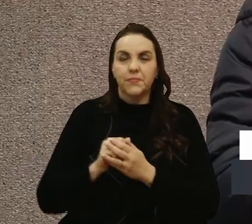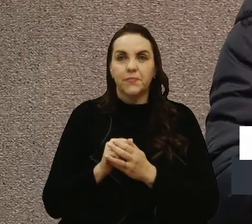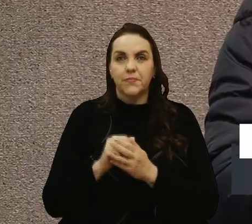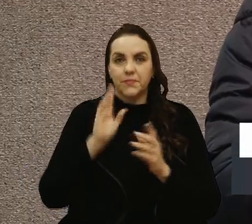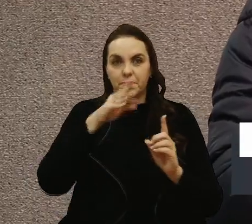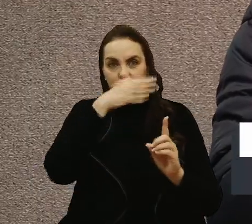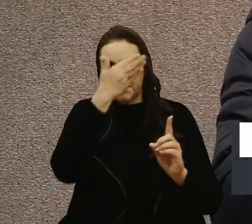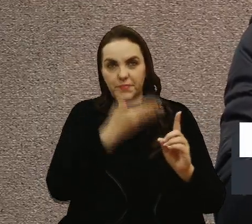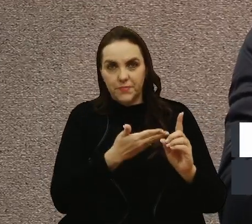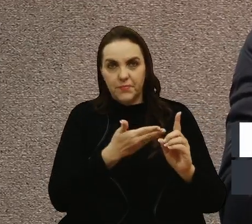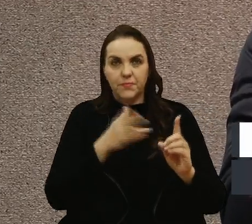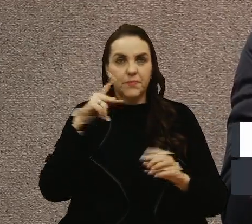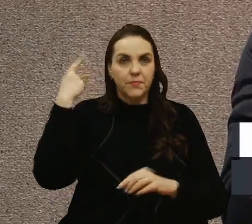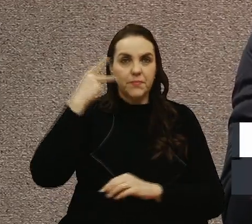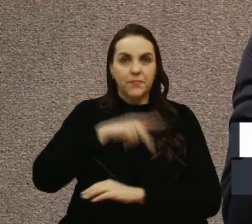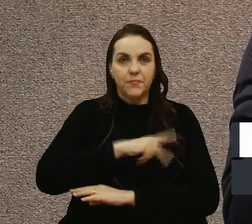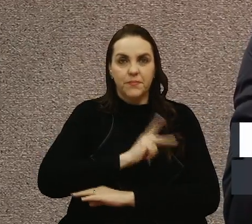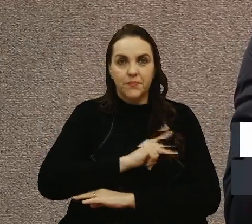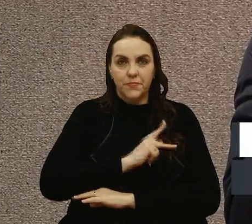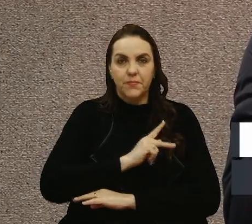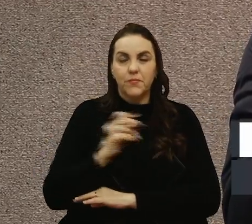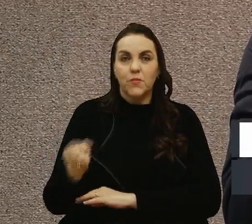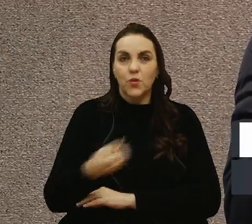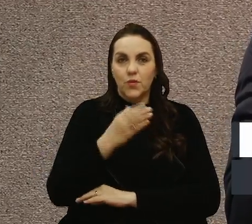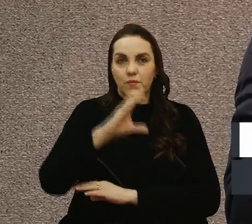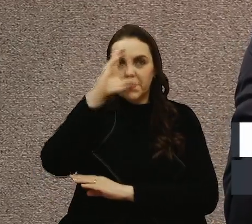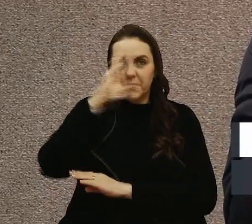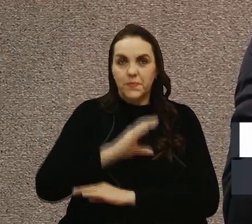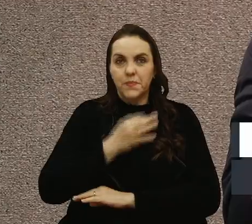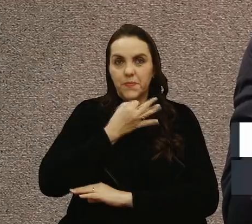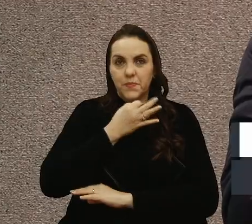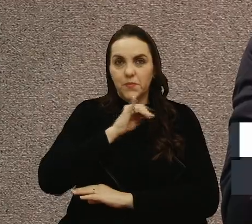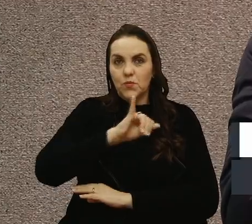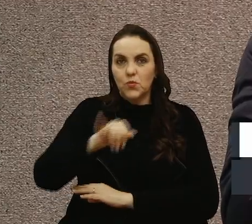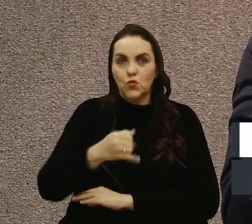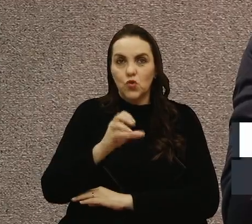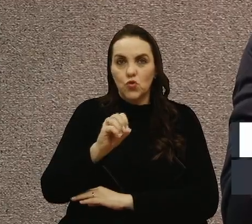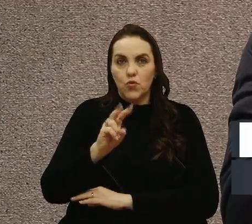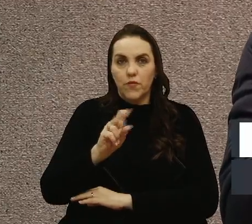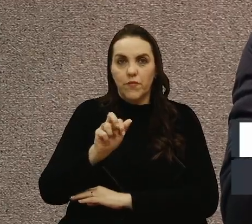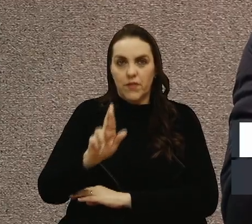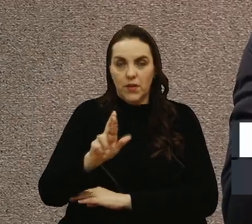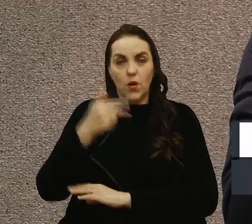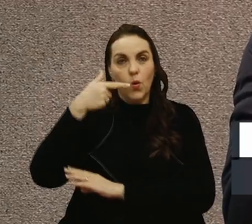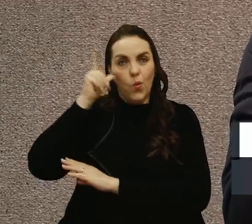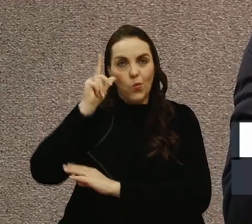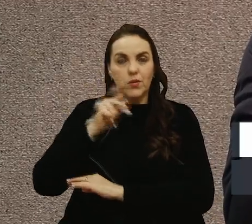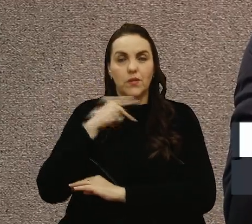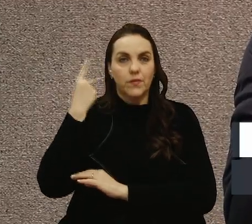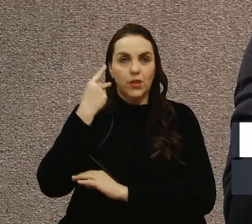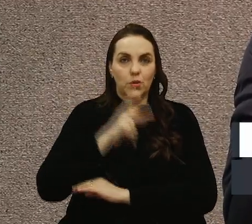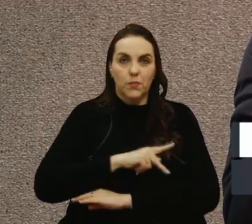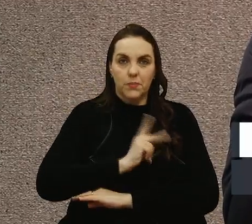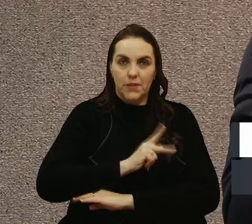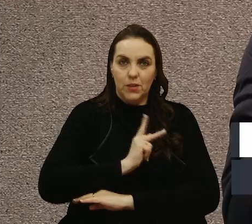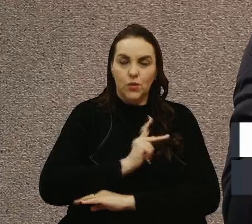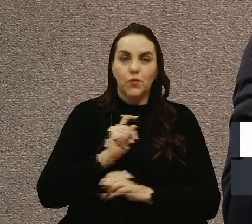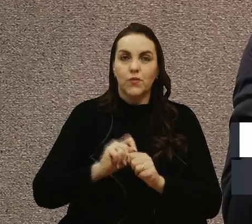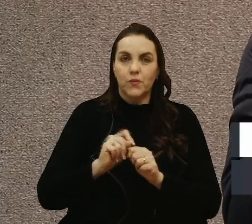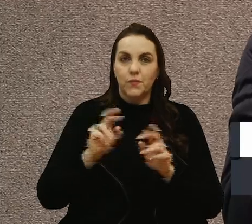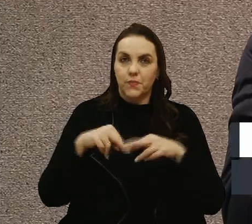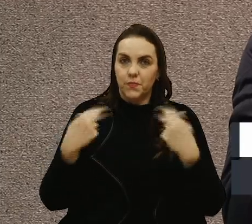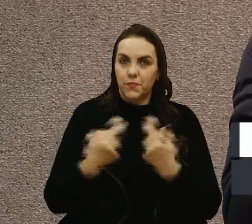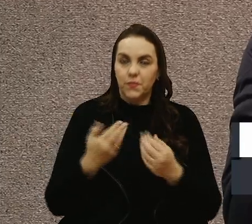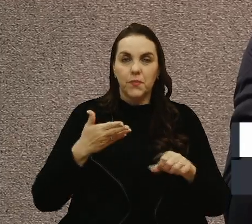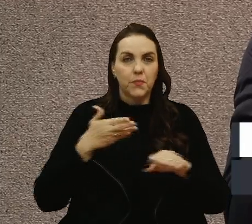Pedro Rodrigues e ao nosso mais novo cidadão caxiense, senhor Jovir Bertotti. Ontem o vereador Pedro realizou essa sessão que nós